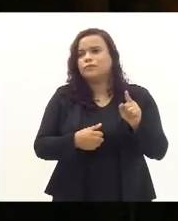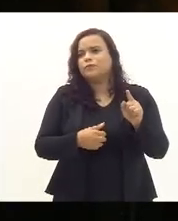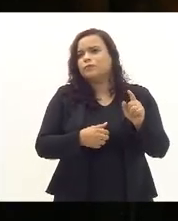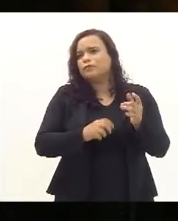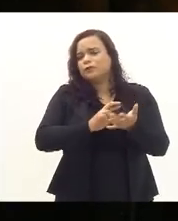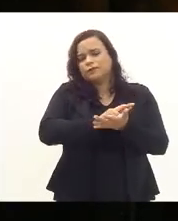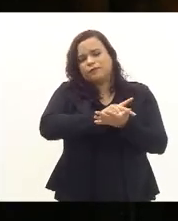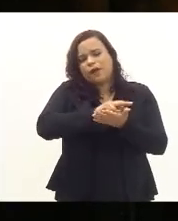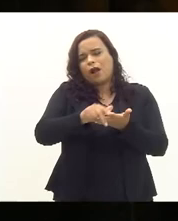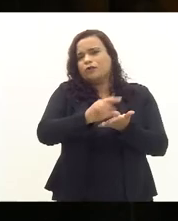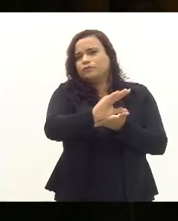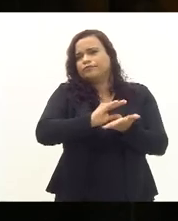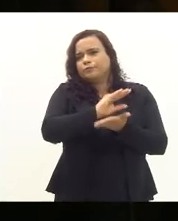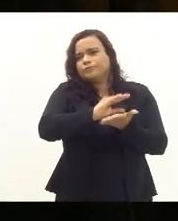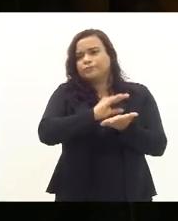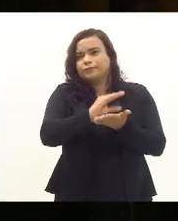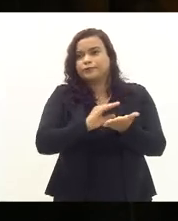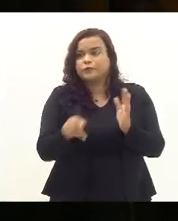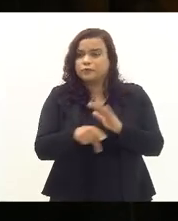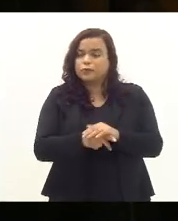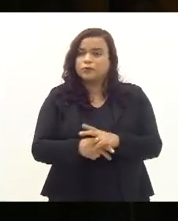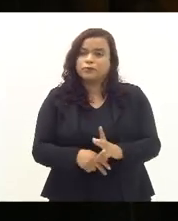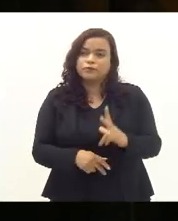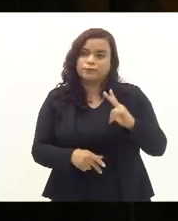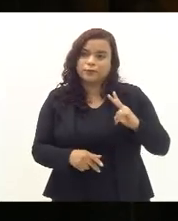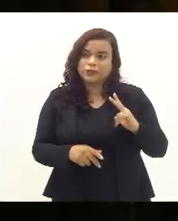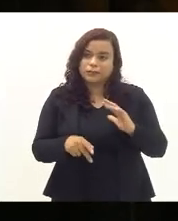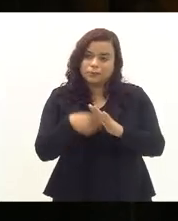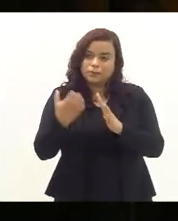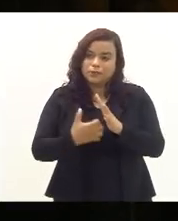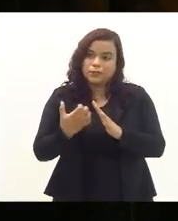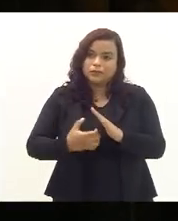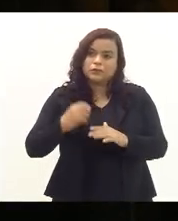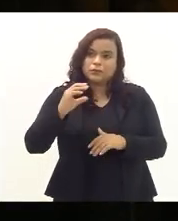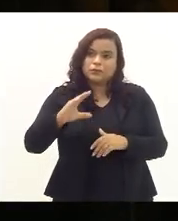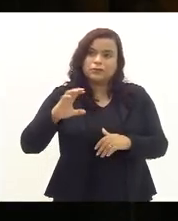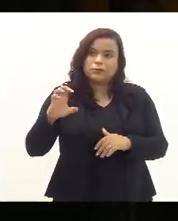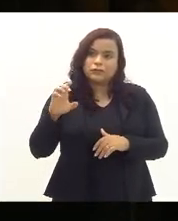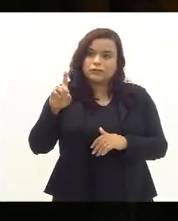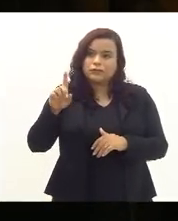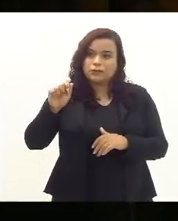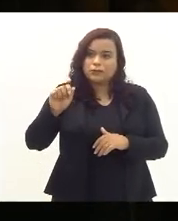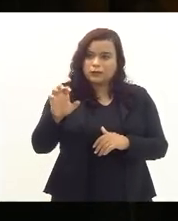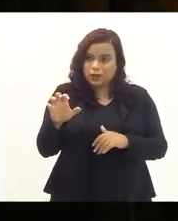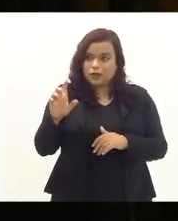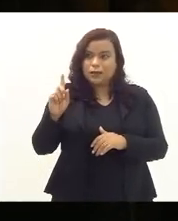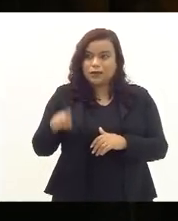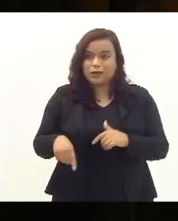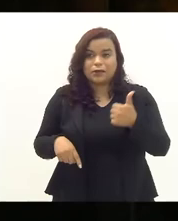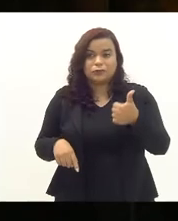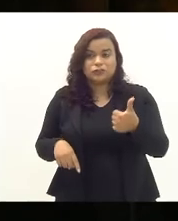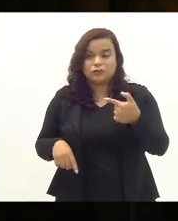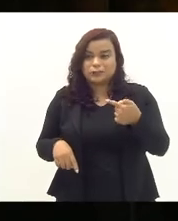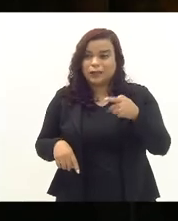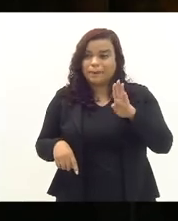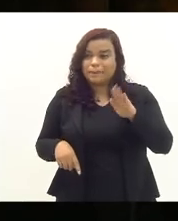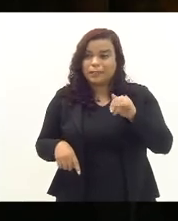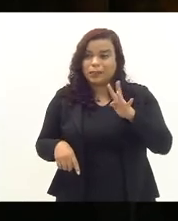advindos da privatização da Cedae são cerca de 17 bilhões